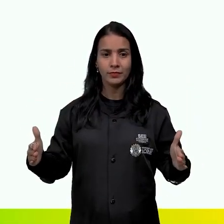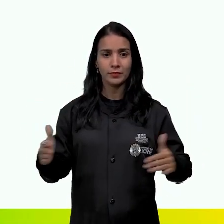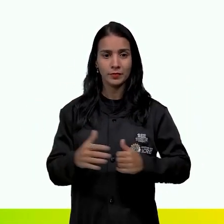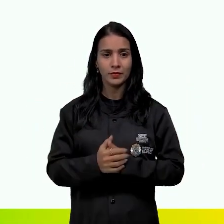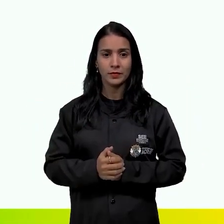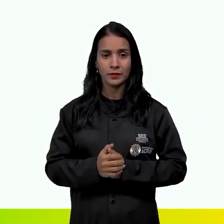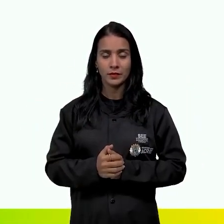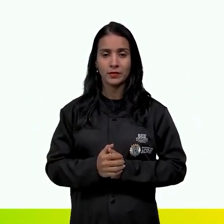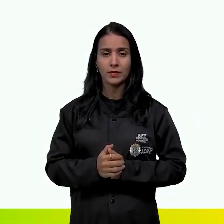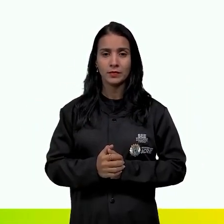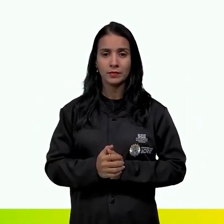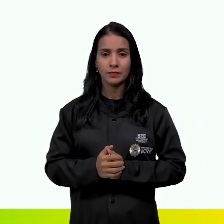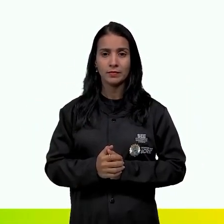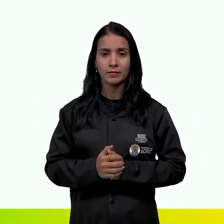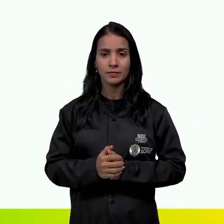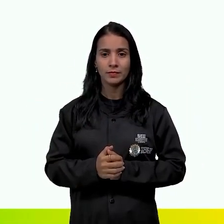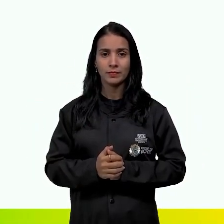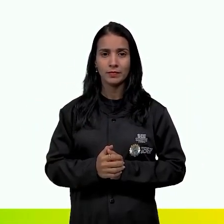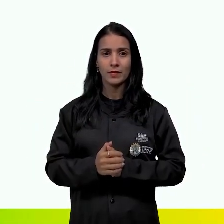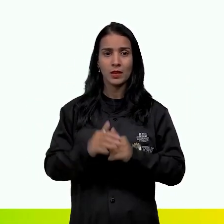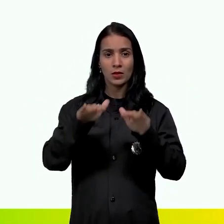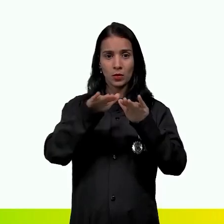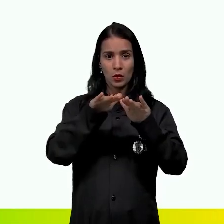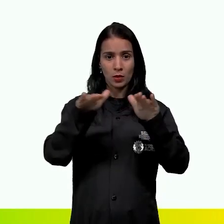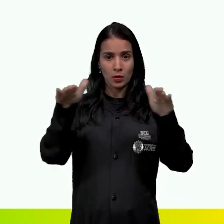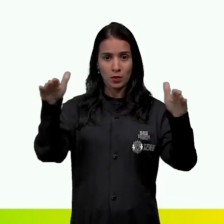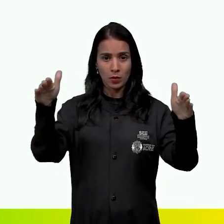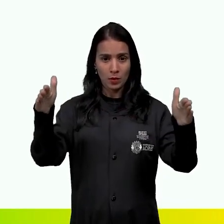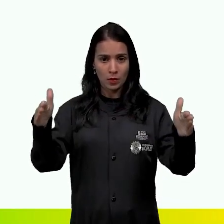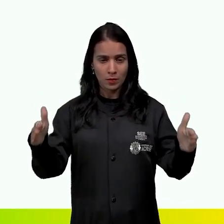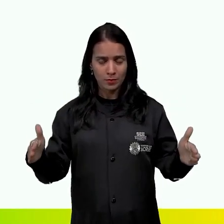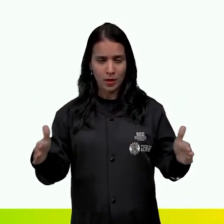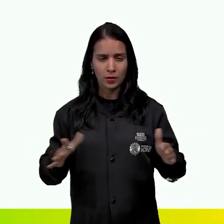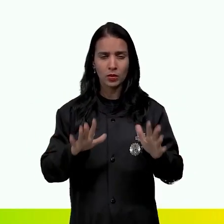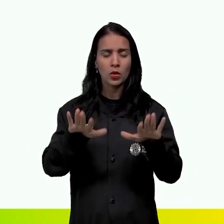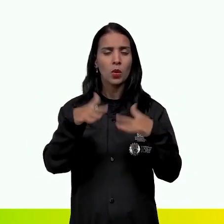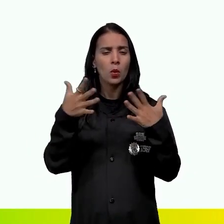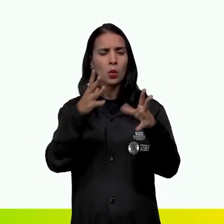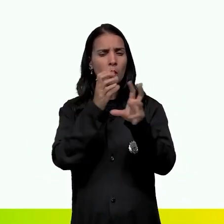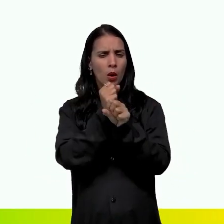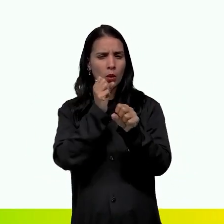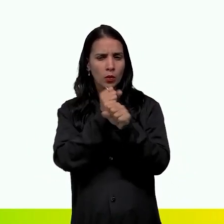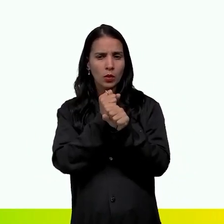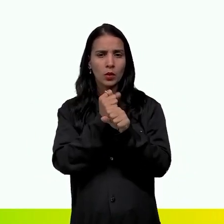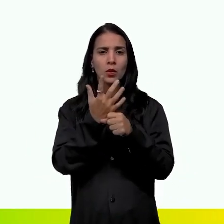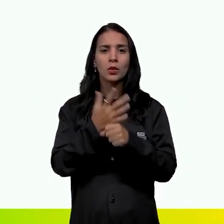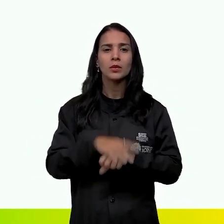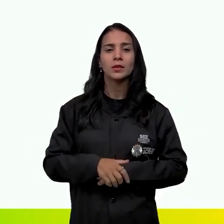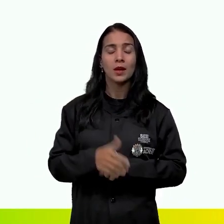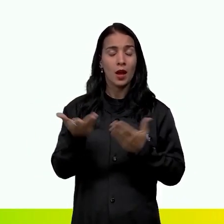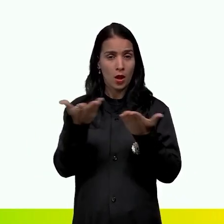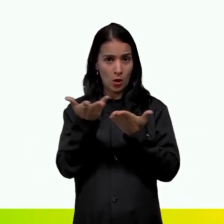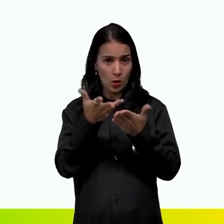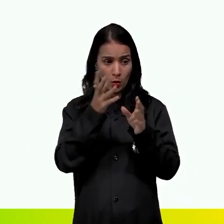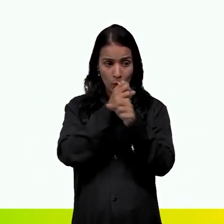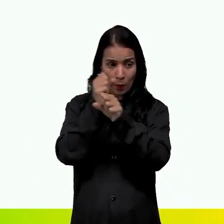mínimo comercializado pela fábrica? Então vamos tentar determinar esse volume.